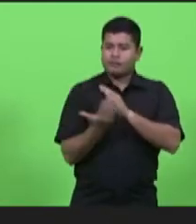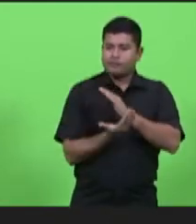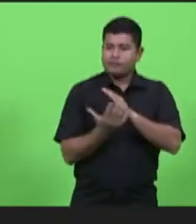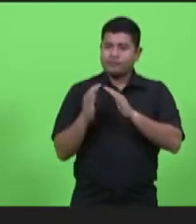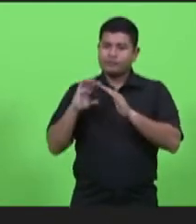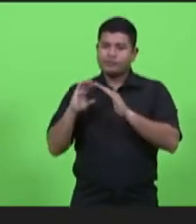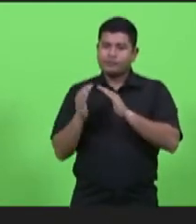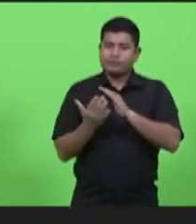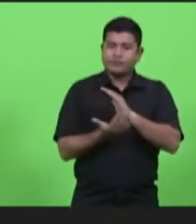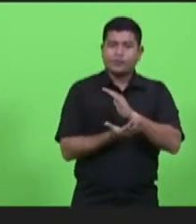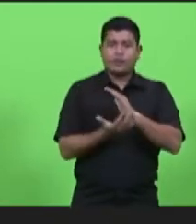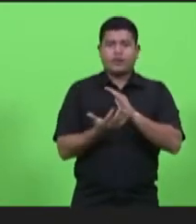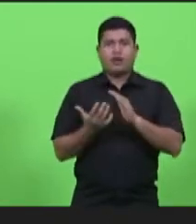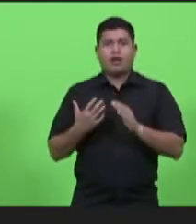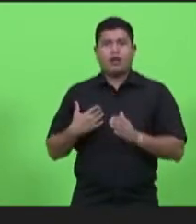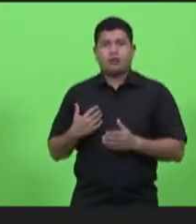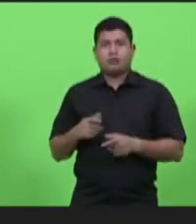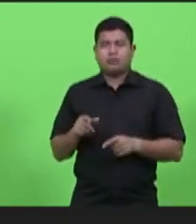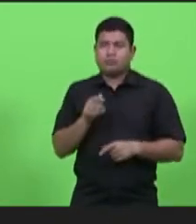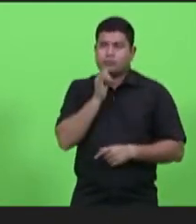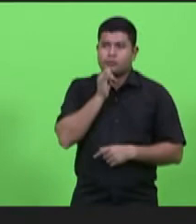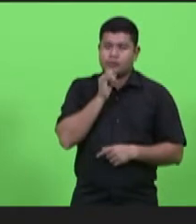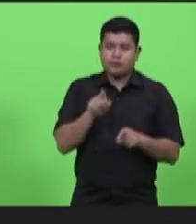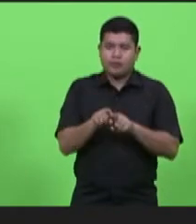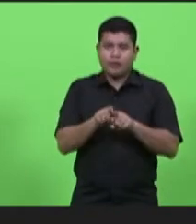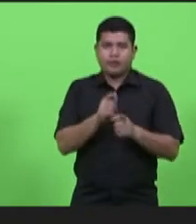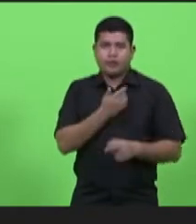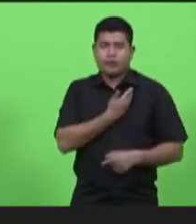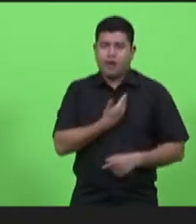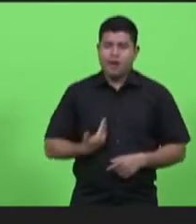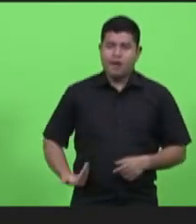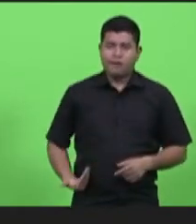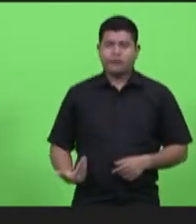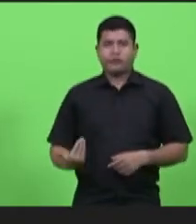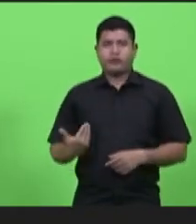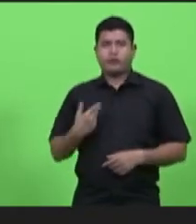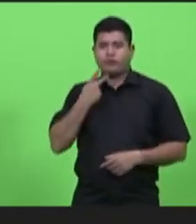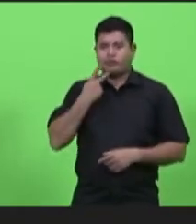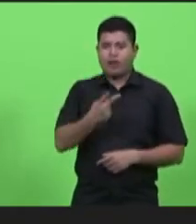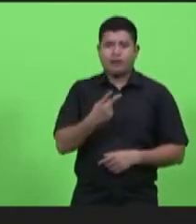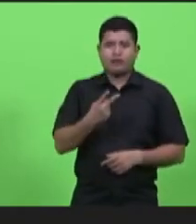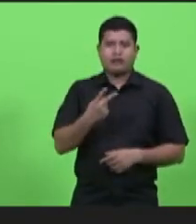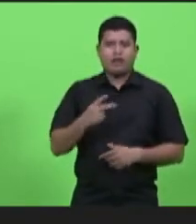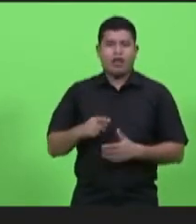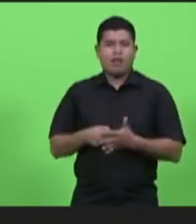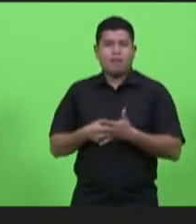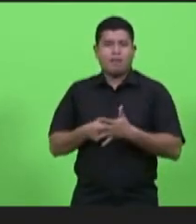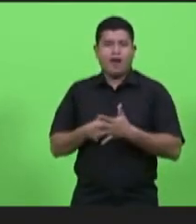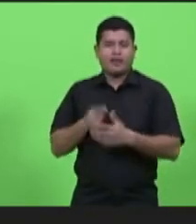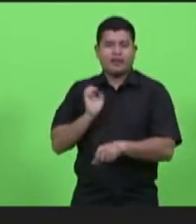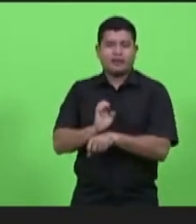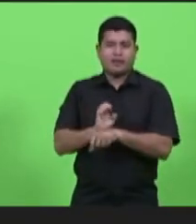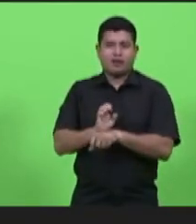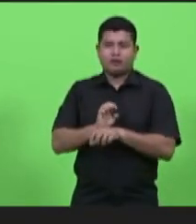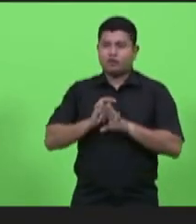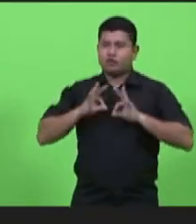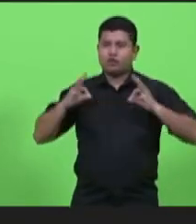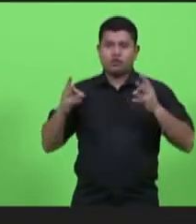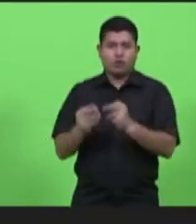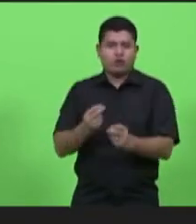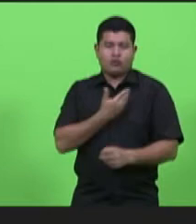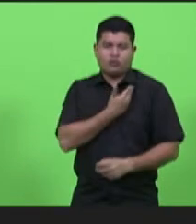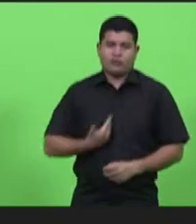estatal. Quando falo máquina estatal, eu faço a abrangência a toda a estrutura dos municípios, para, num